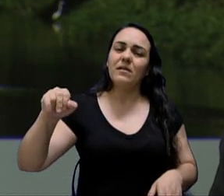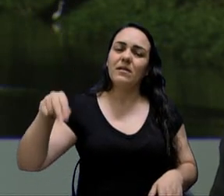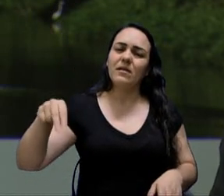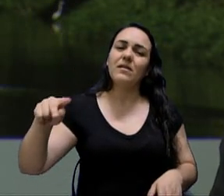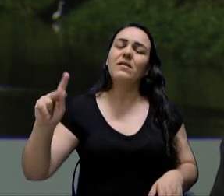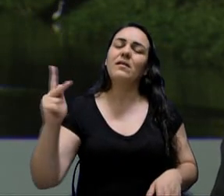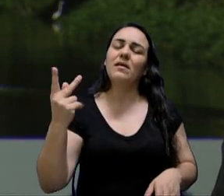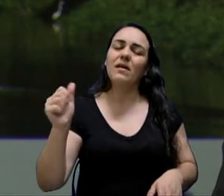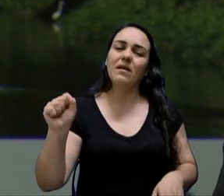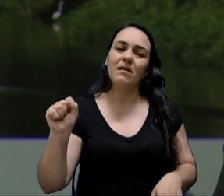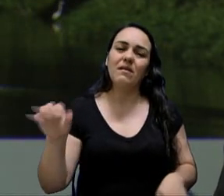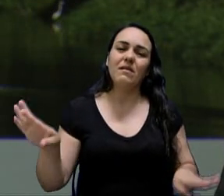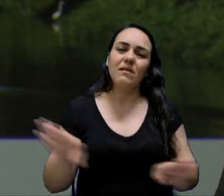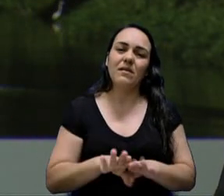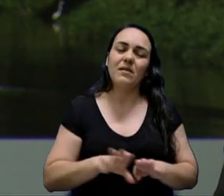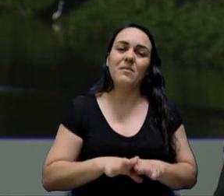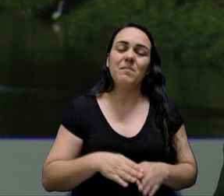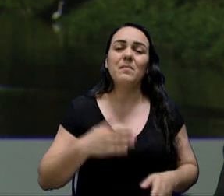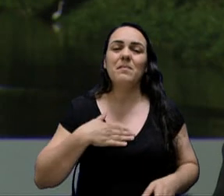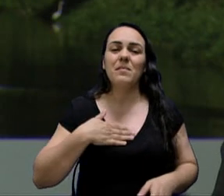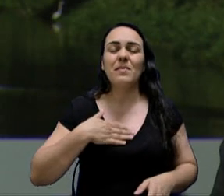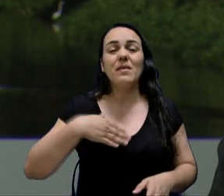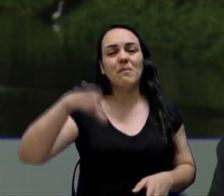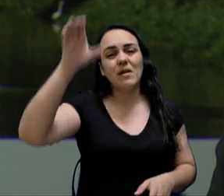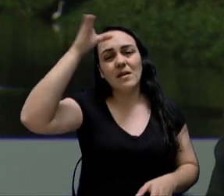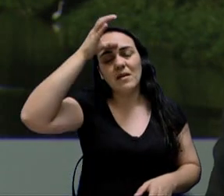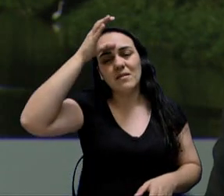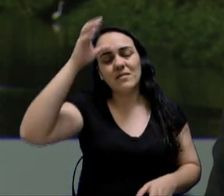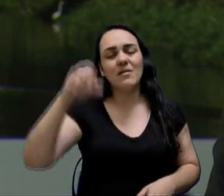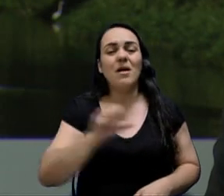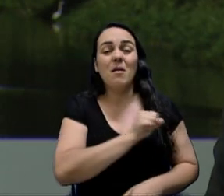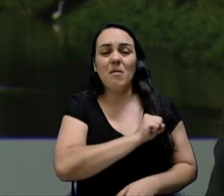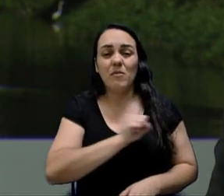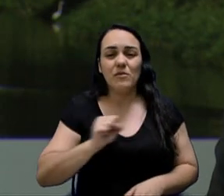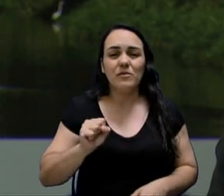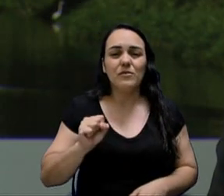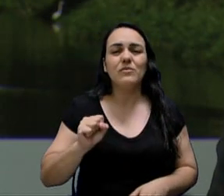Odete, meu estimado sogro Wilson,